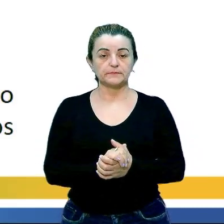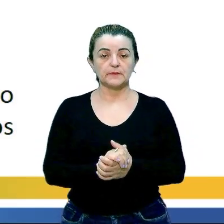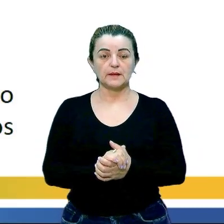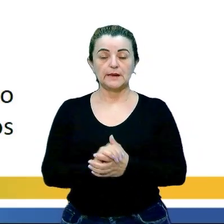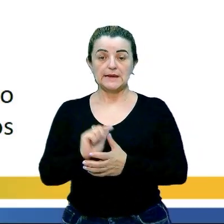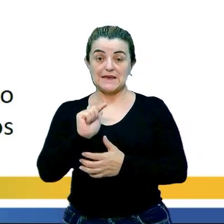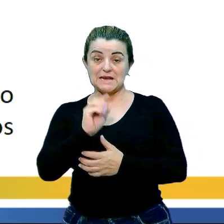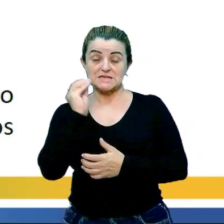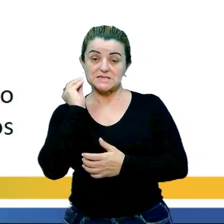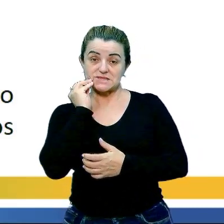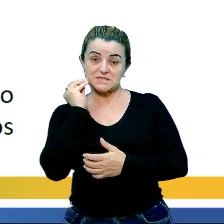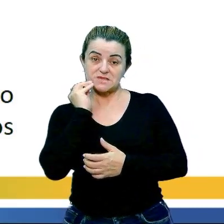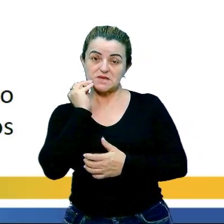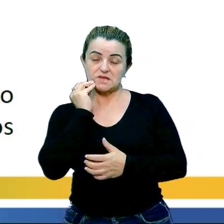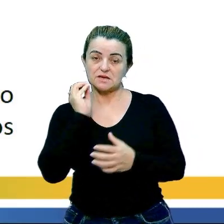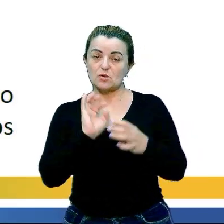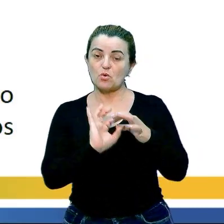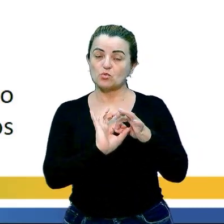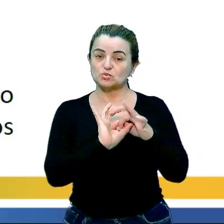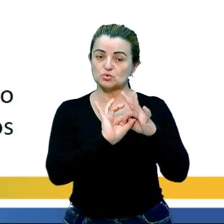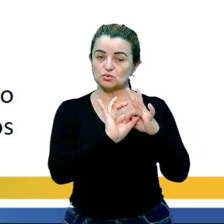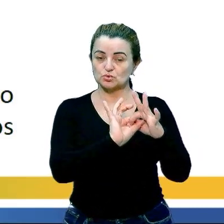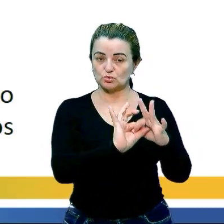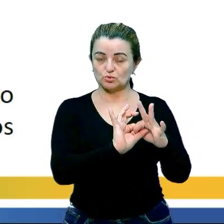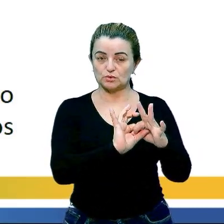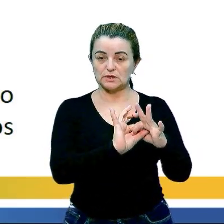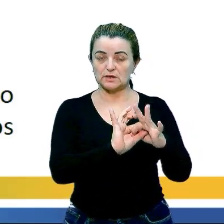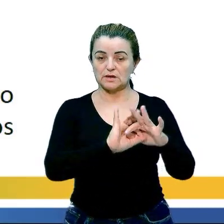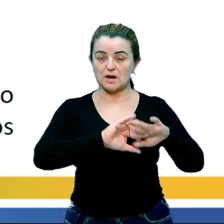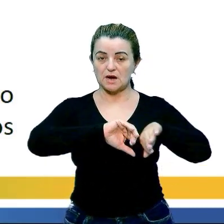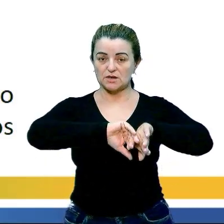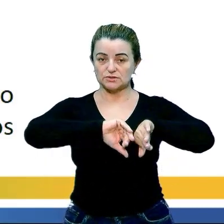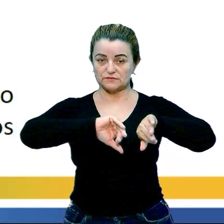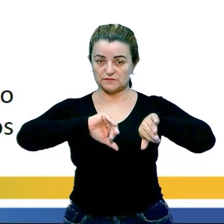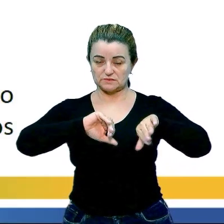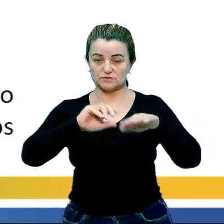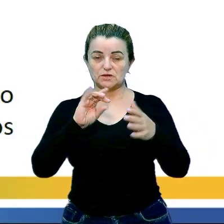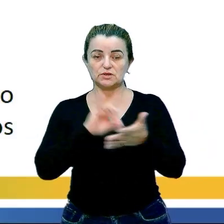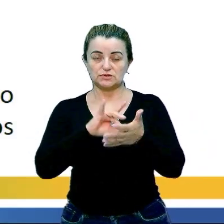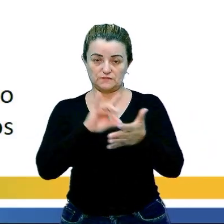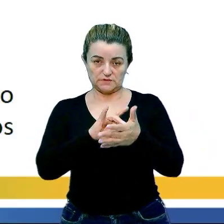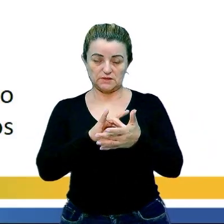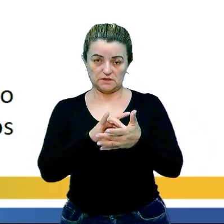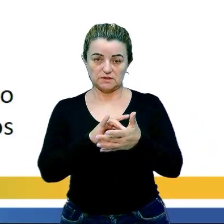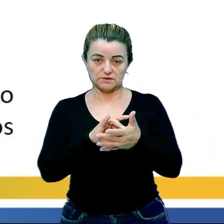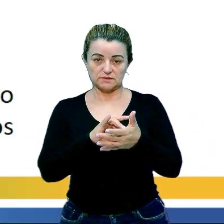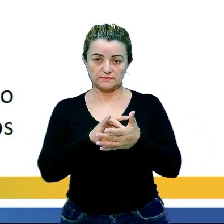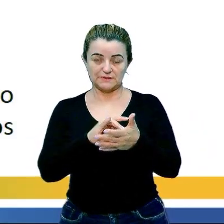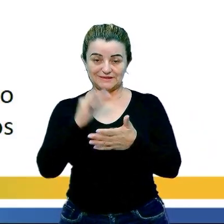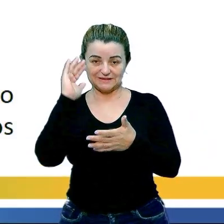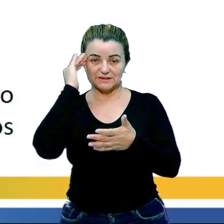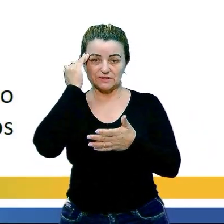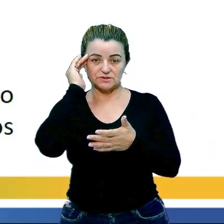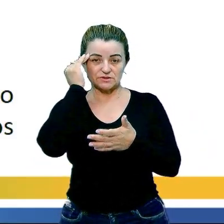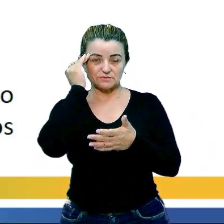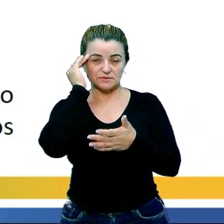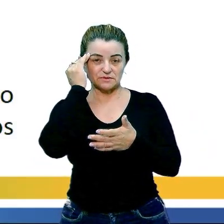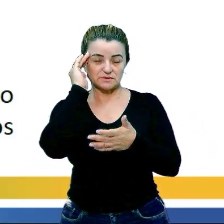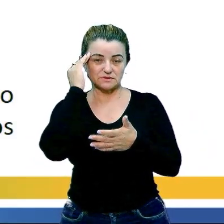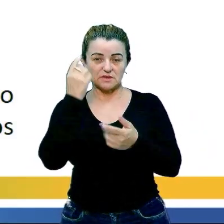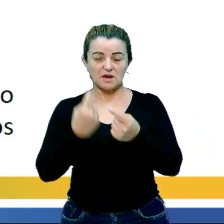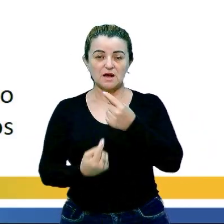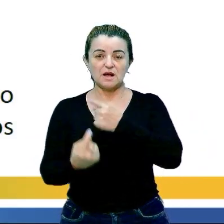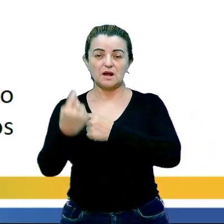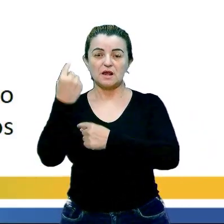Constantino, ele tenta consolidar, né, essa divisão, estabelecendo, né, Constantinópolis lá no